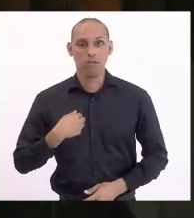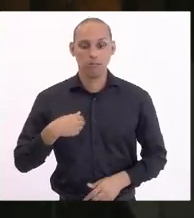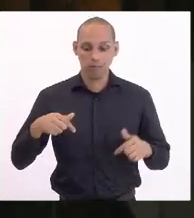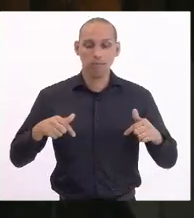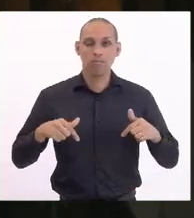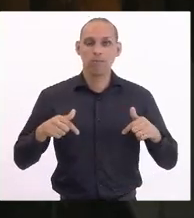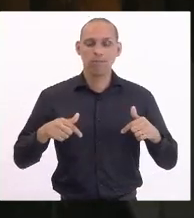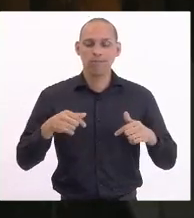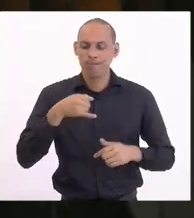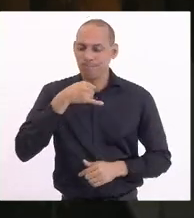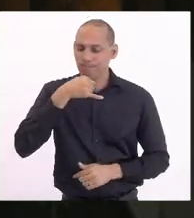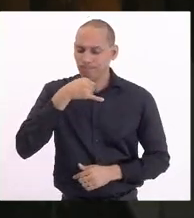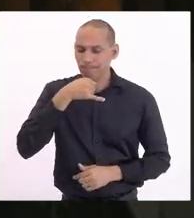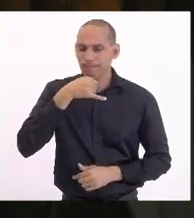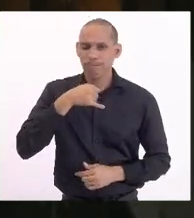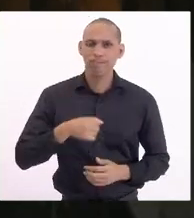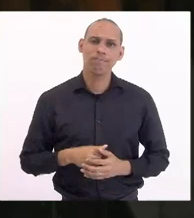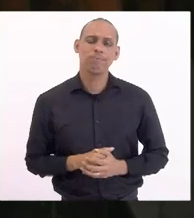profundamente triste,